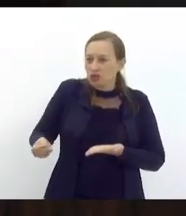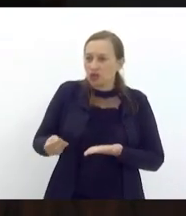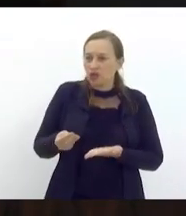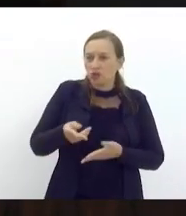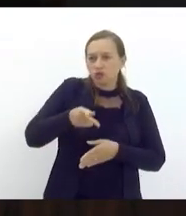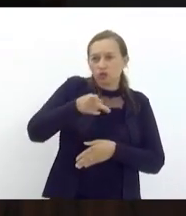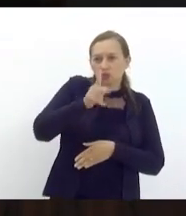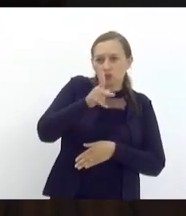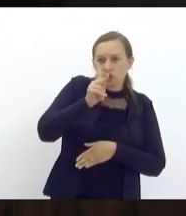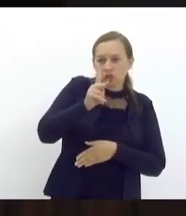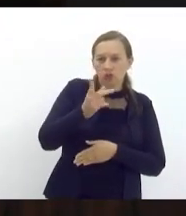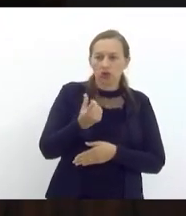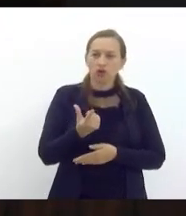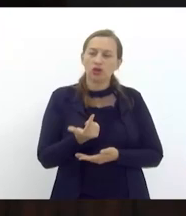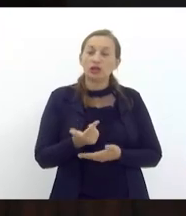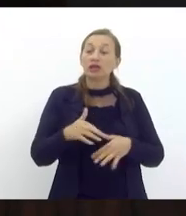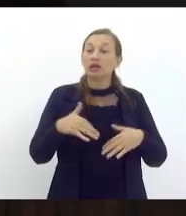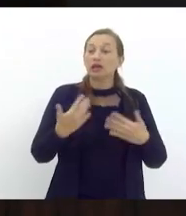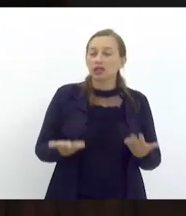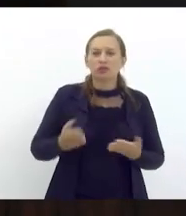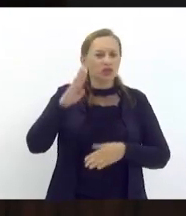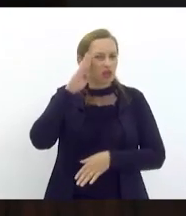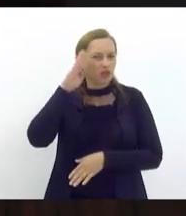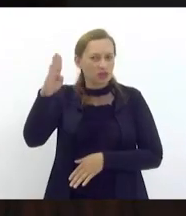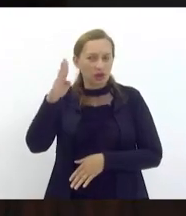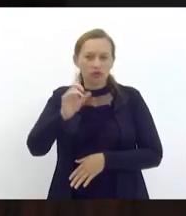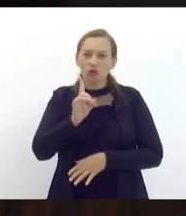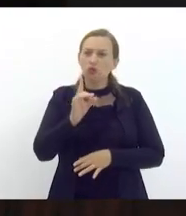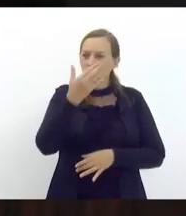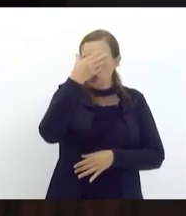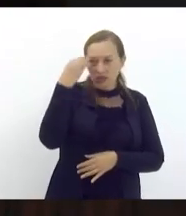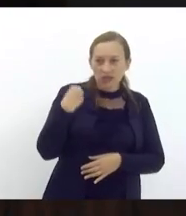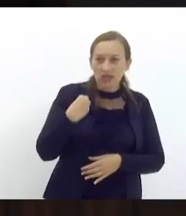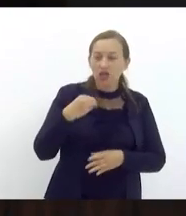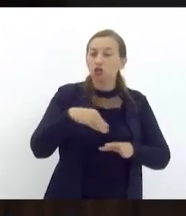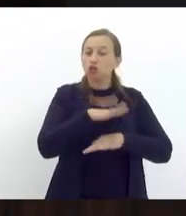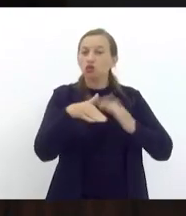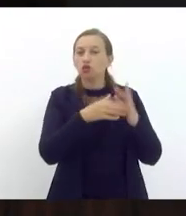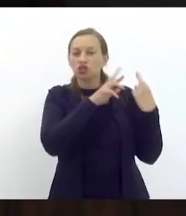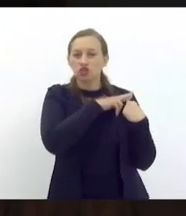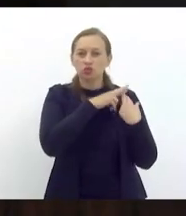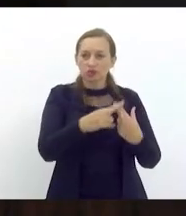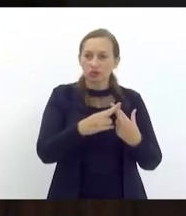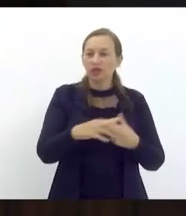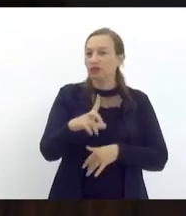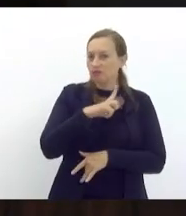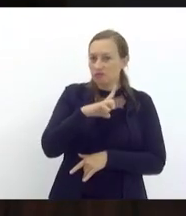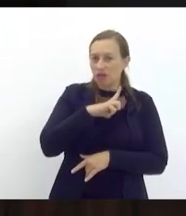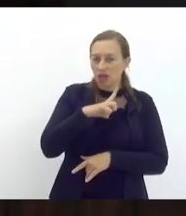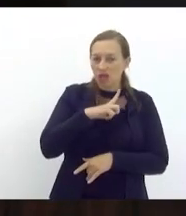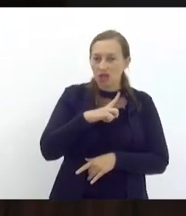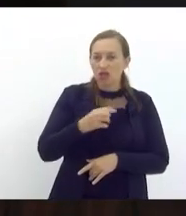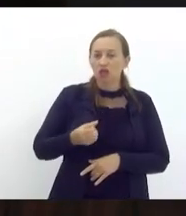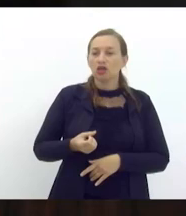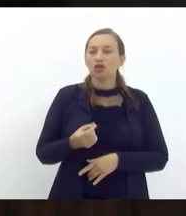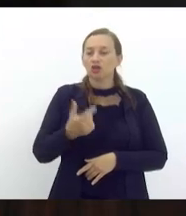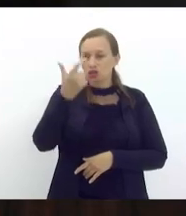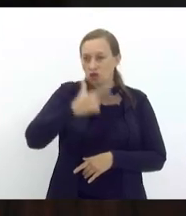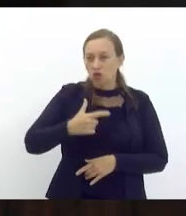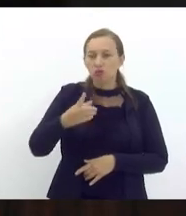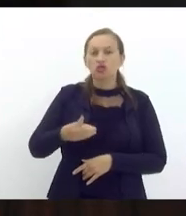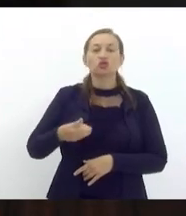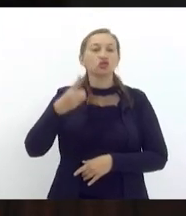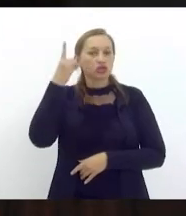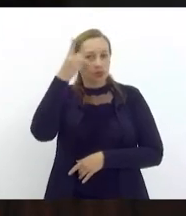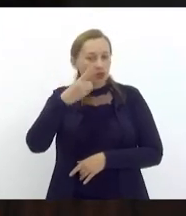então se era nossa prioridade Claro não deixando de lado toda a responsabilidade que a gente tem enquanto parlamentar enquanto chefe